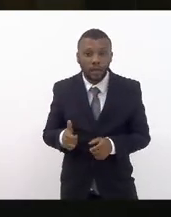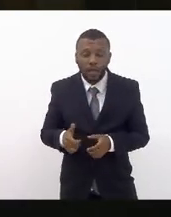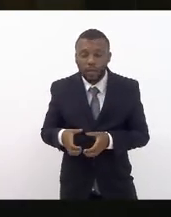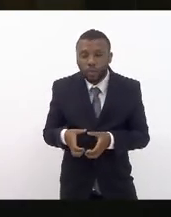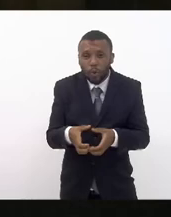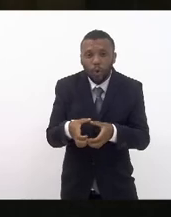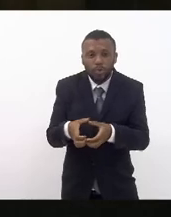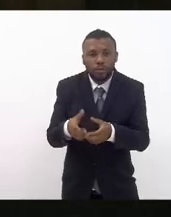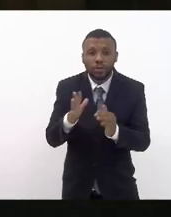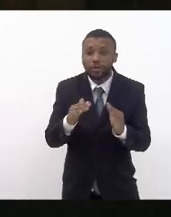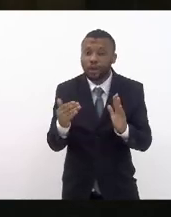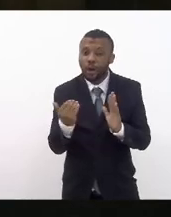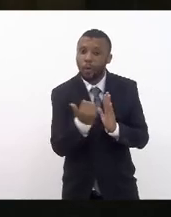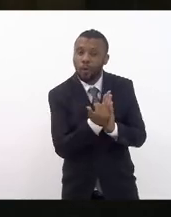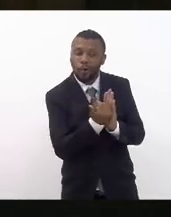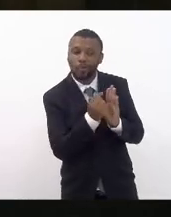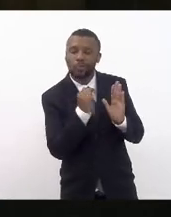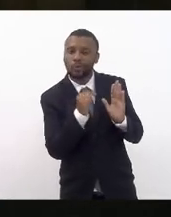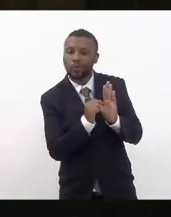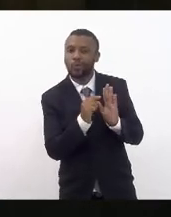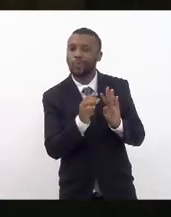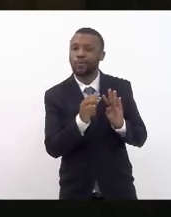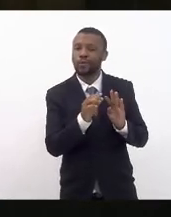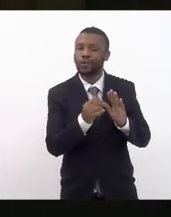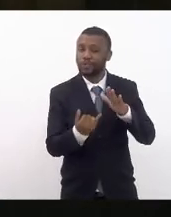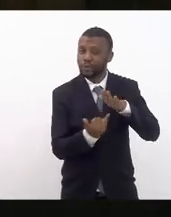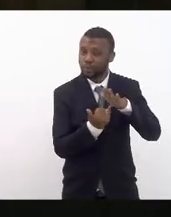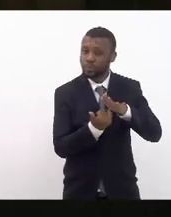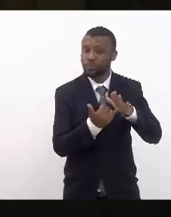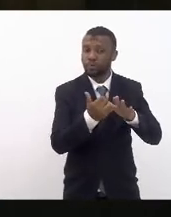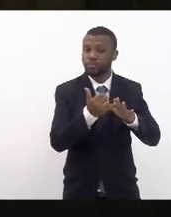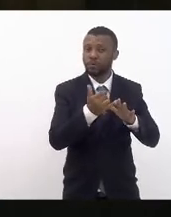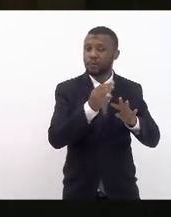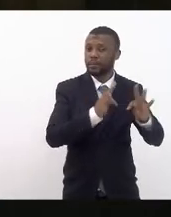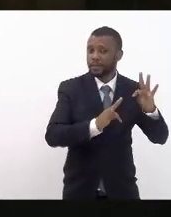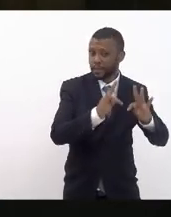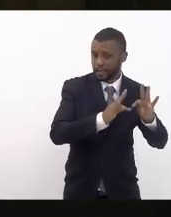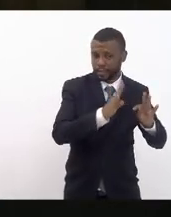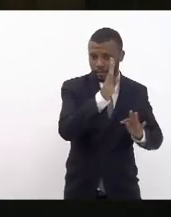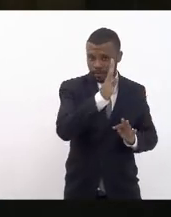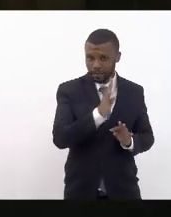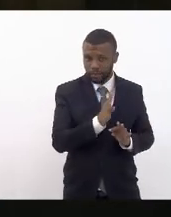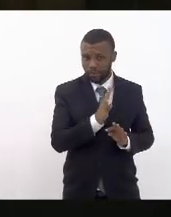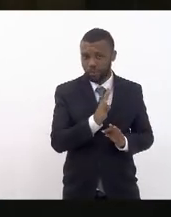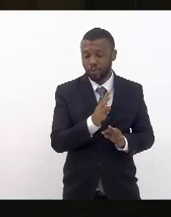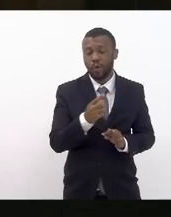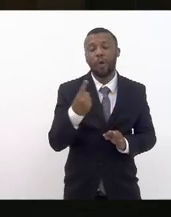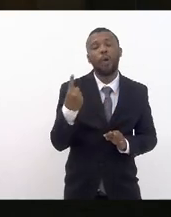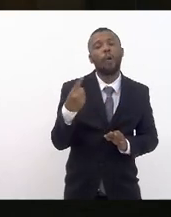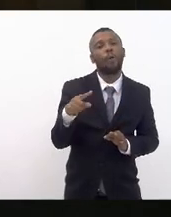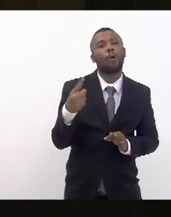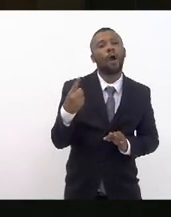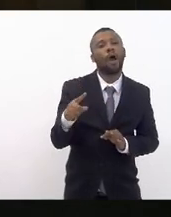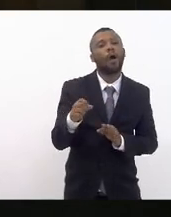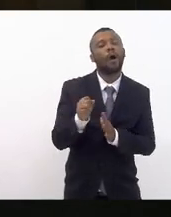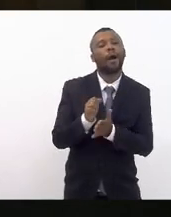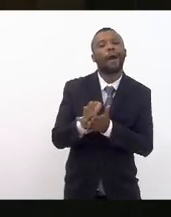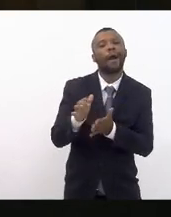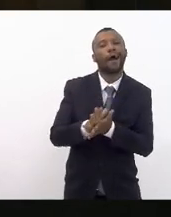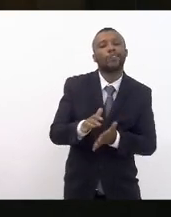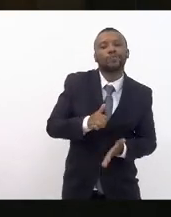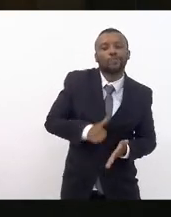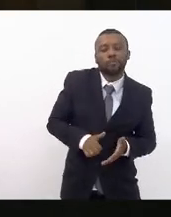Brasil, a cada um real gasto com esgoto, era